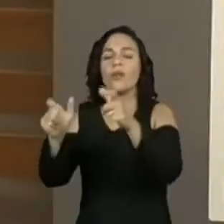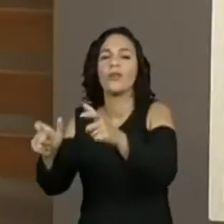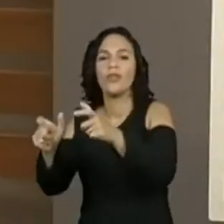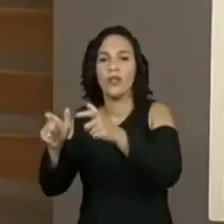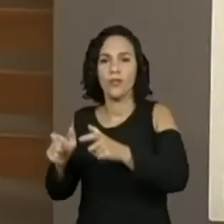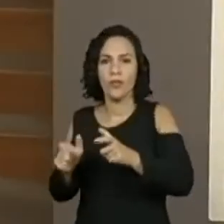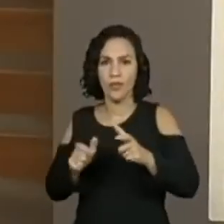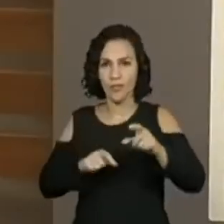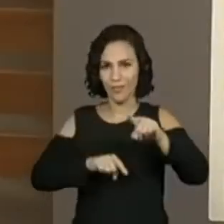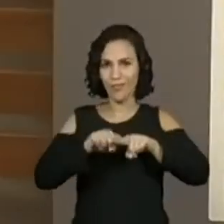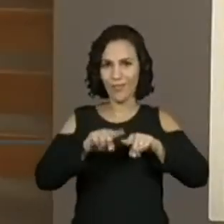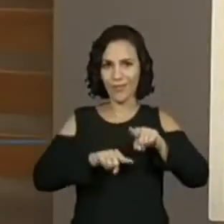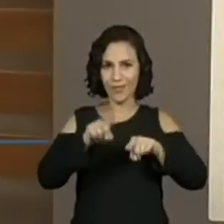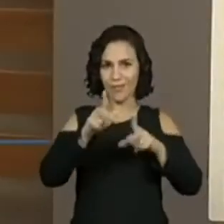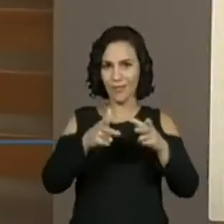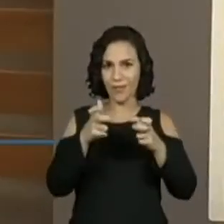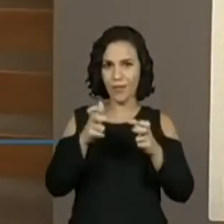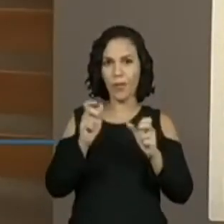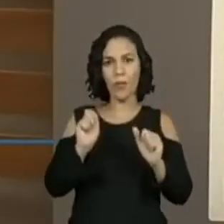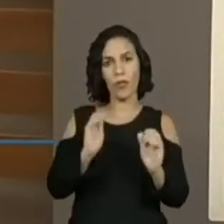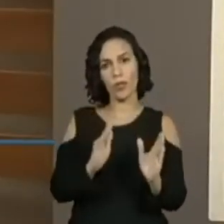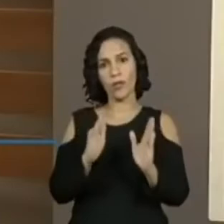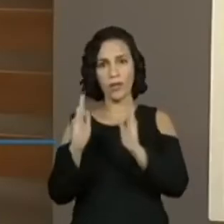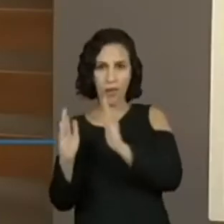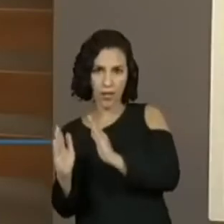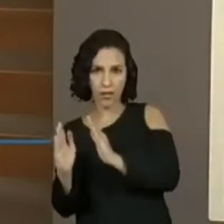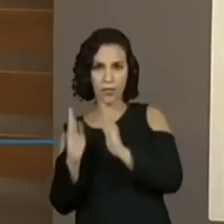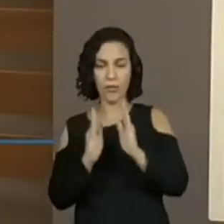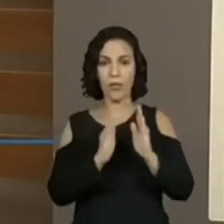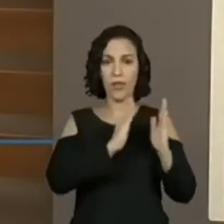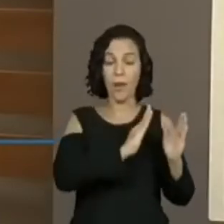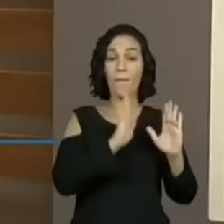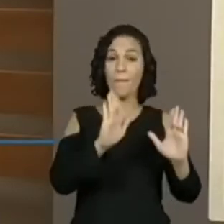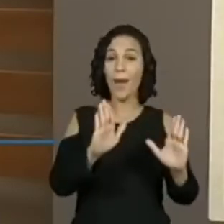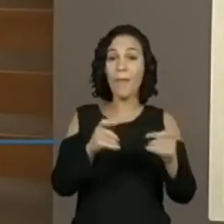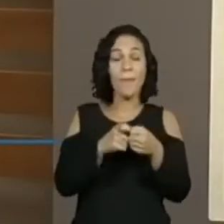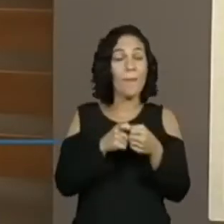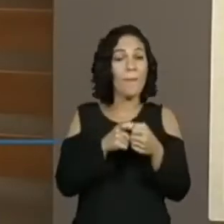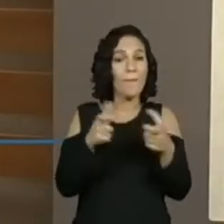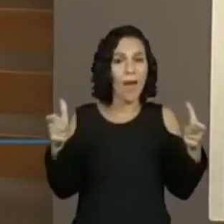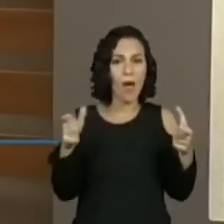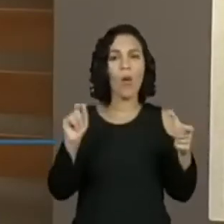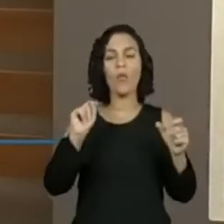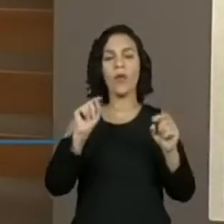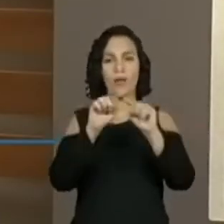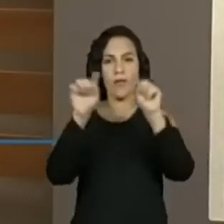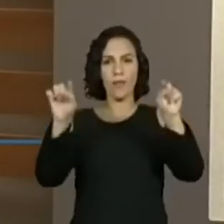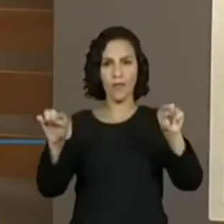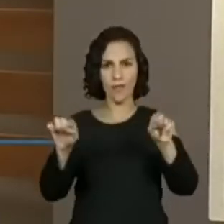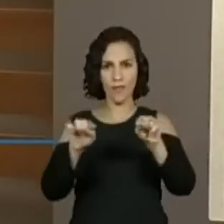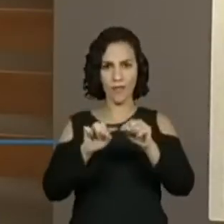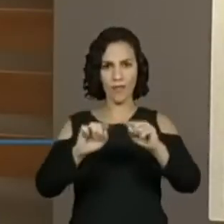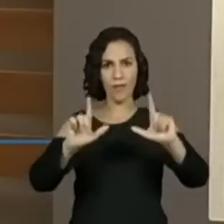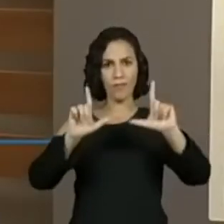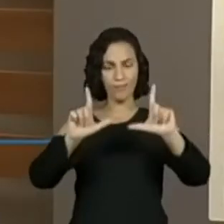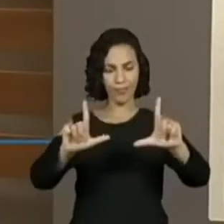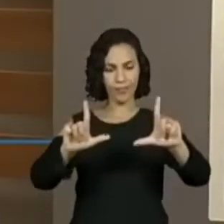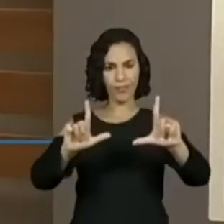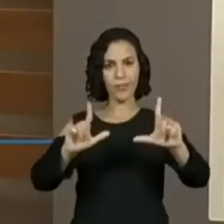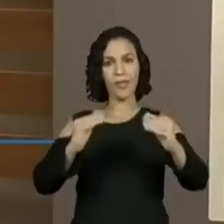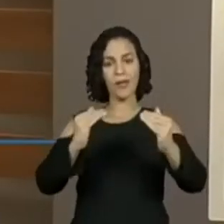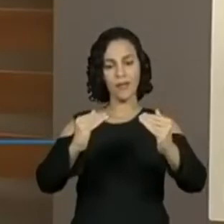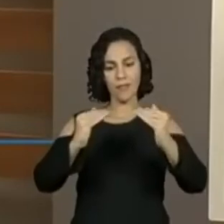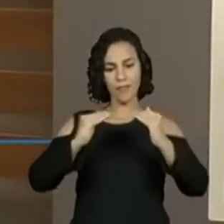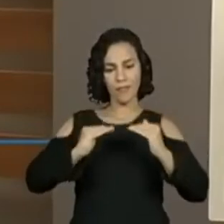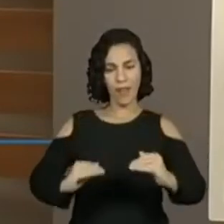No material a gente percebe ao lado, também pode vir, mas a maioria vem aonde? Embaixo da foto. Eu vou ter a foto, ó, que nessa imagem minha aqui, ó,